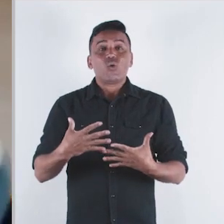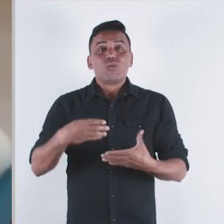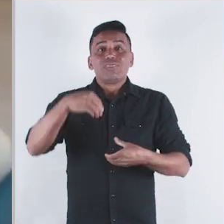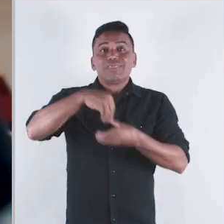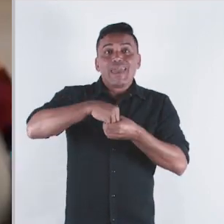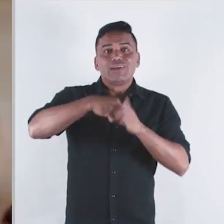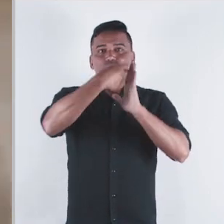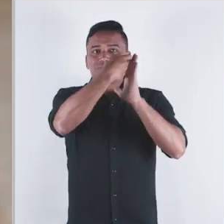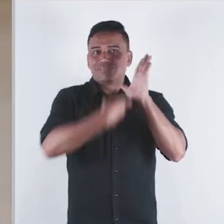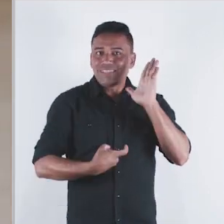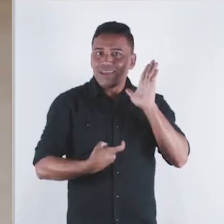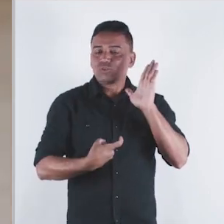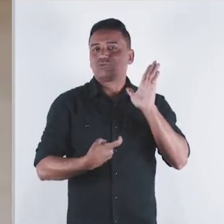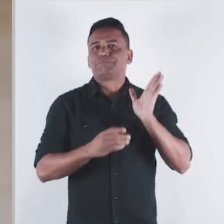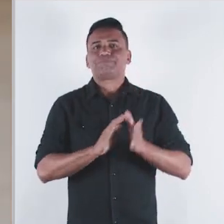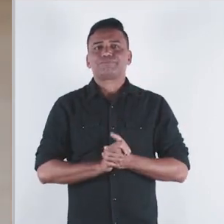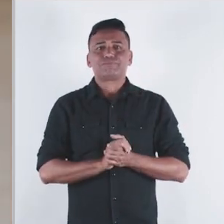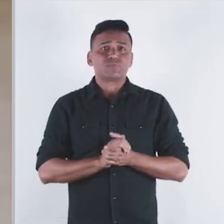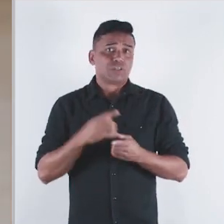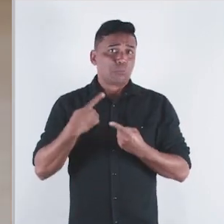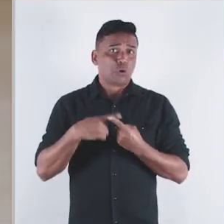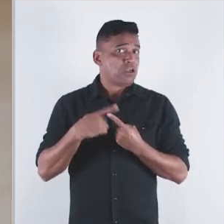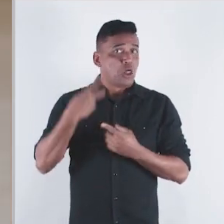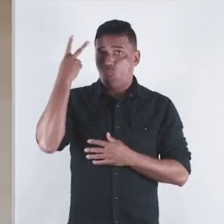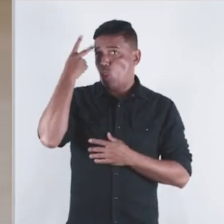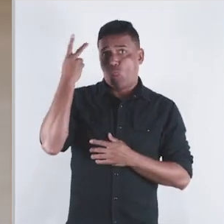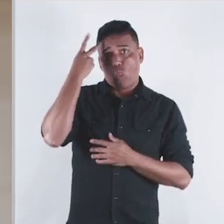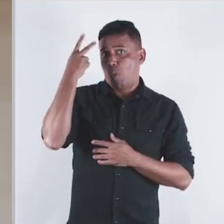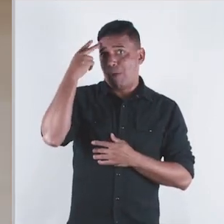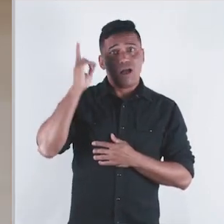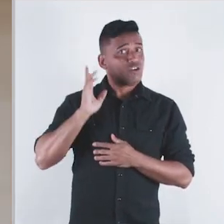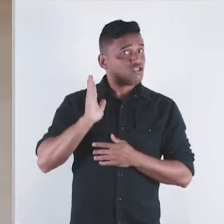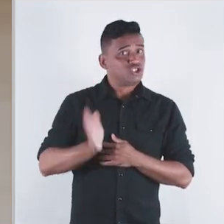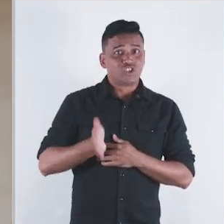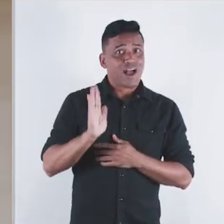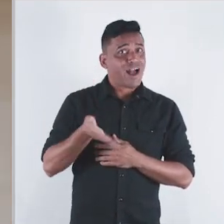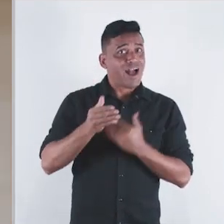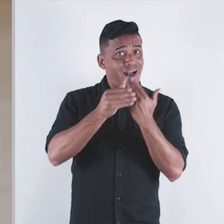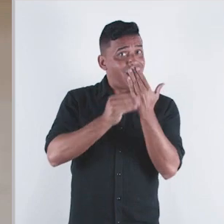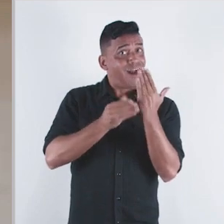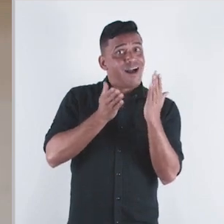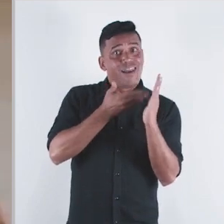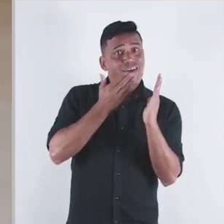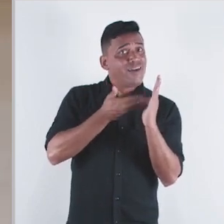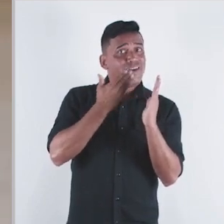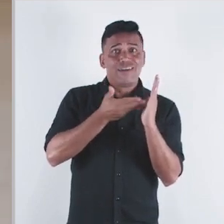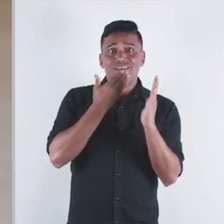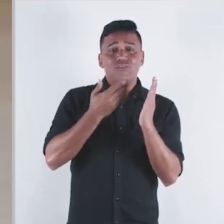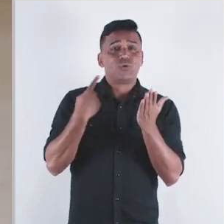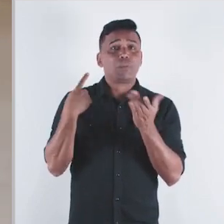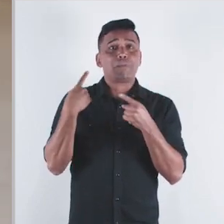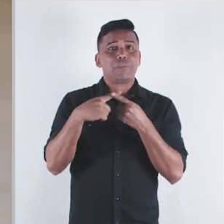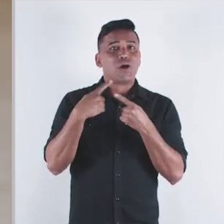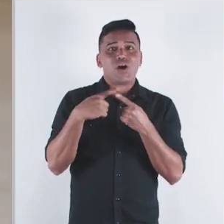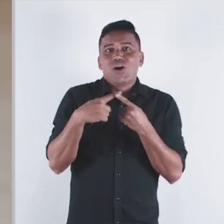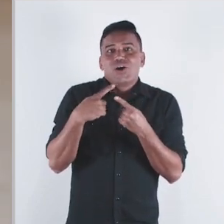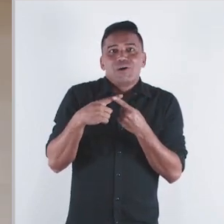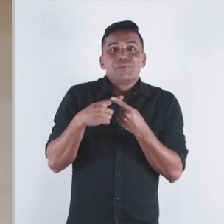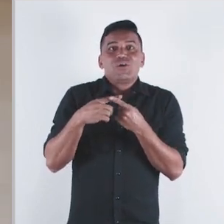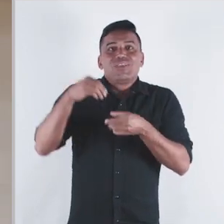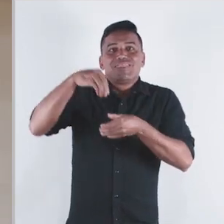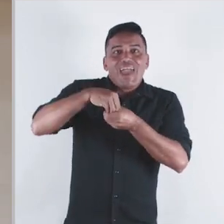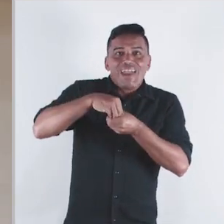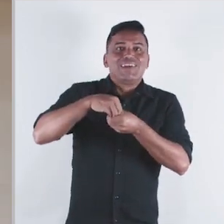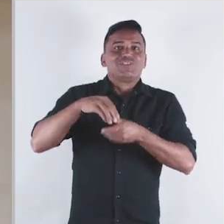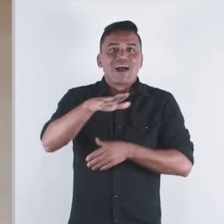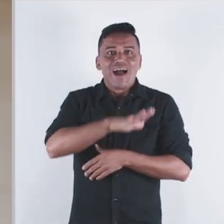né? Justamente porque se naturalizou esse suporte como o suporte paradigmático para o literário.